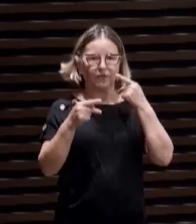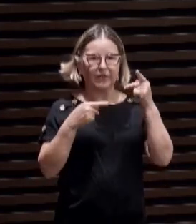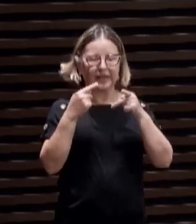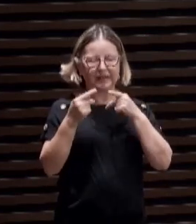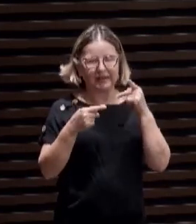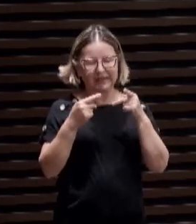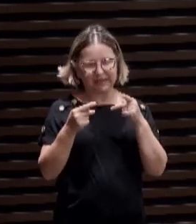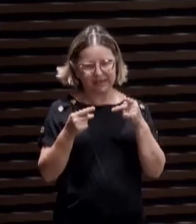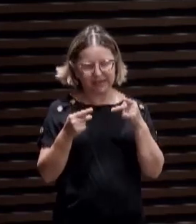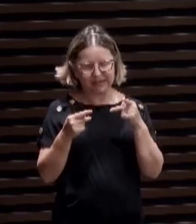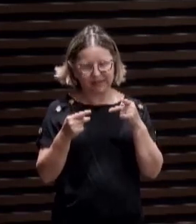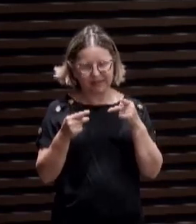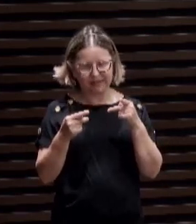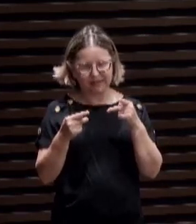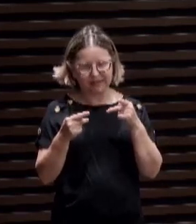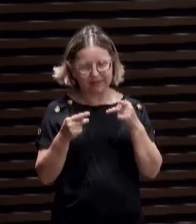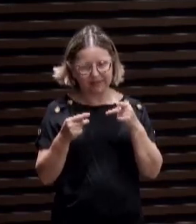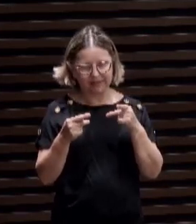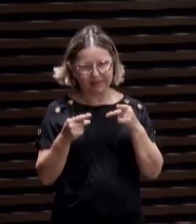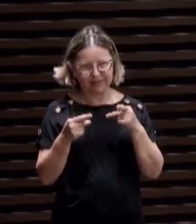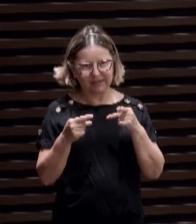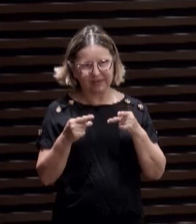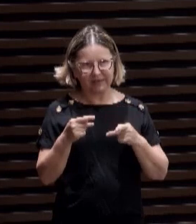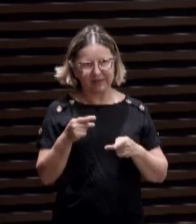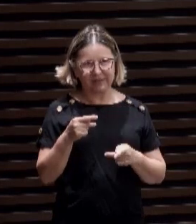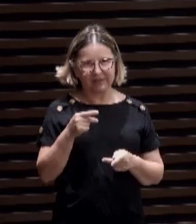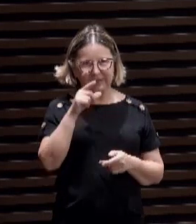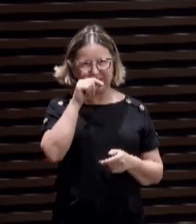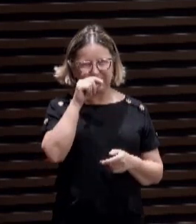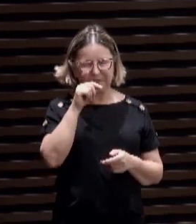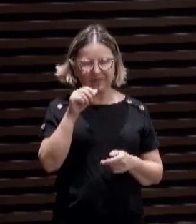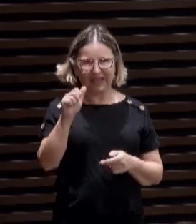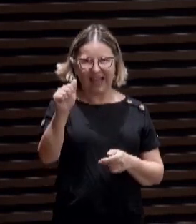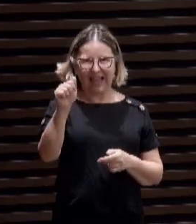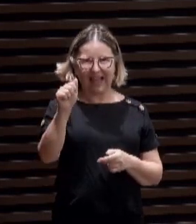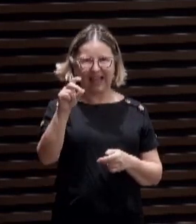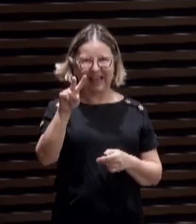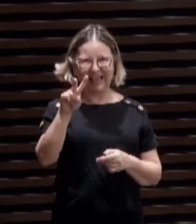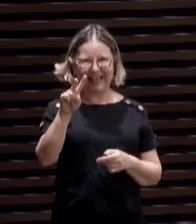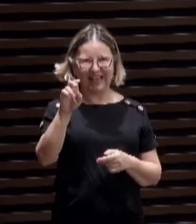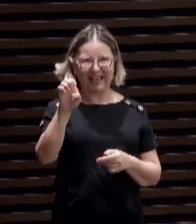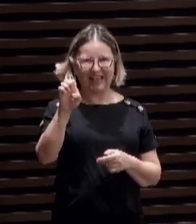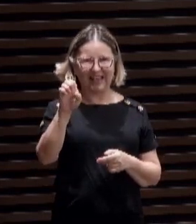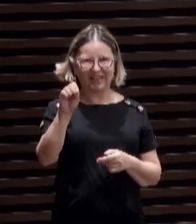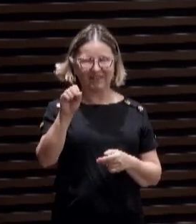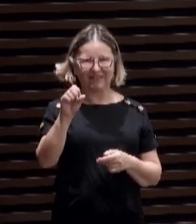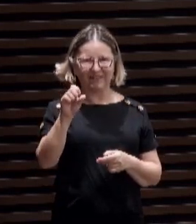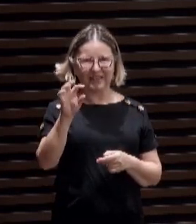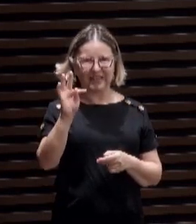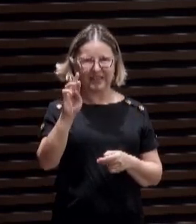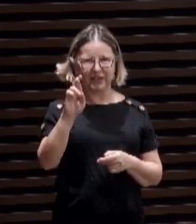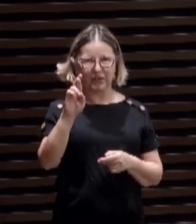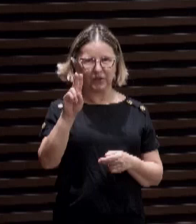de uma avestruz que enfia a cabeça no chão. com medo do que está à sua volta. Nós